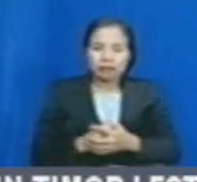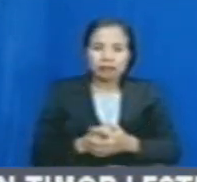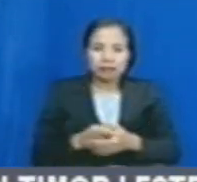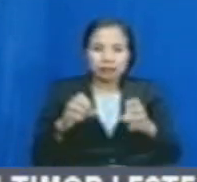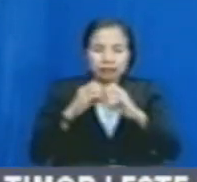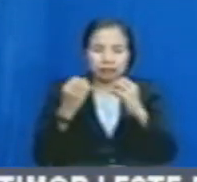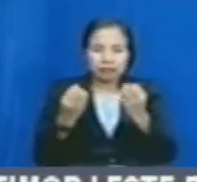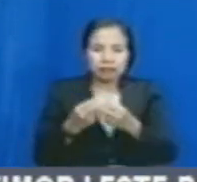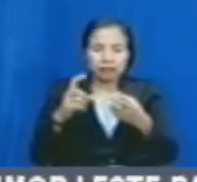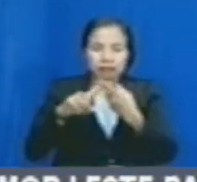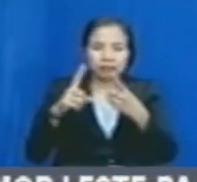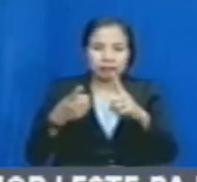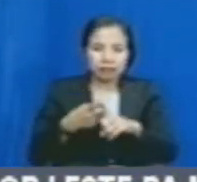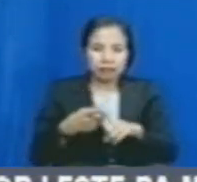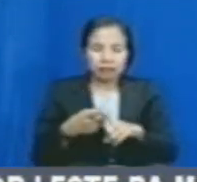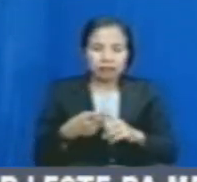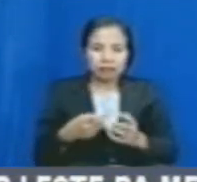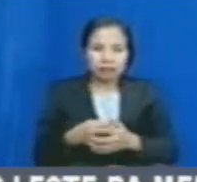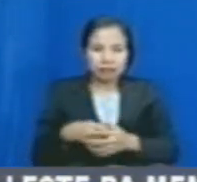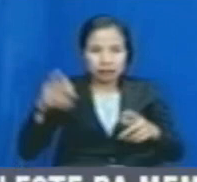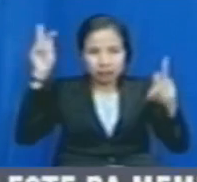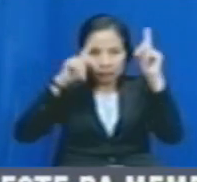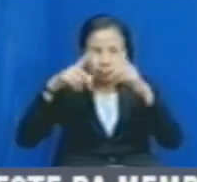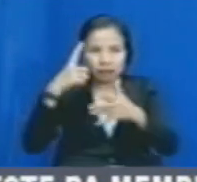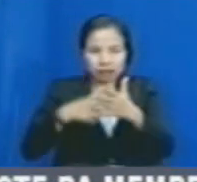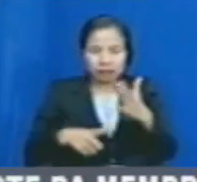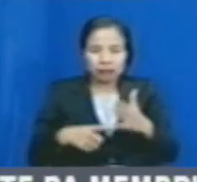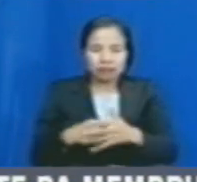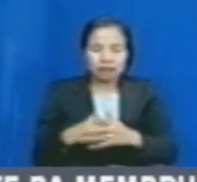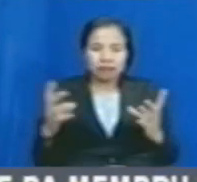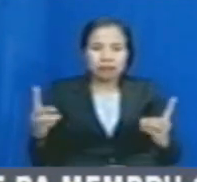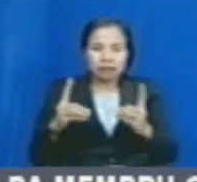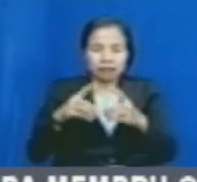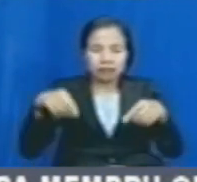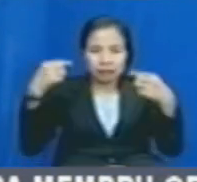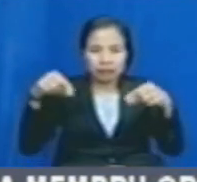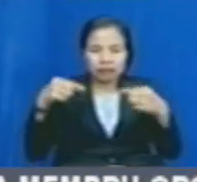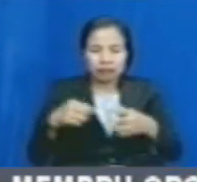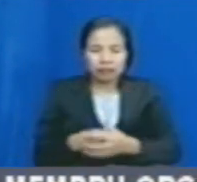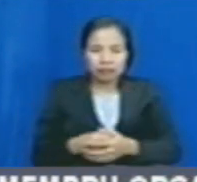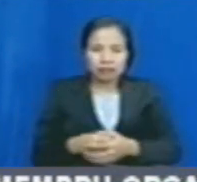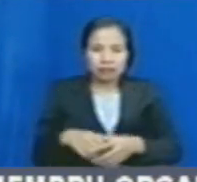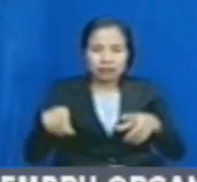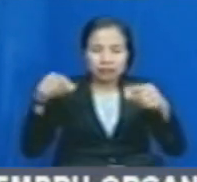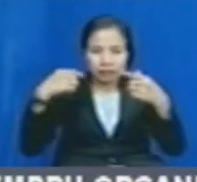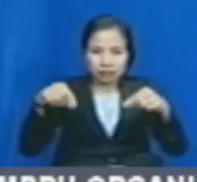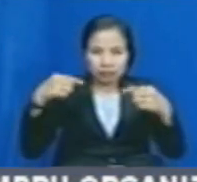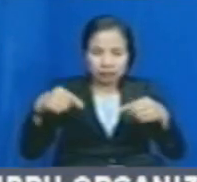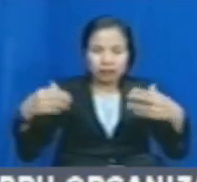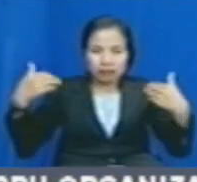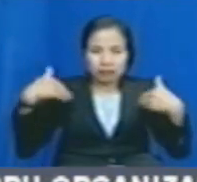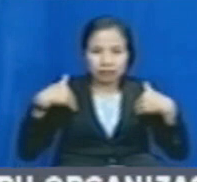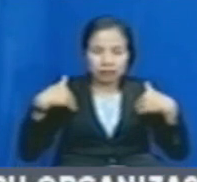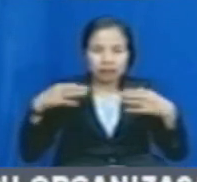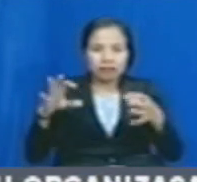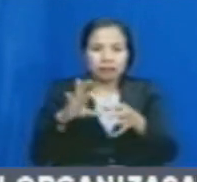Belun, né? Ni a origem a problema sair de uma casa e a conflito hierarquia. Conflito não é que moço e a membro